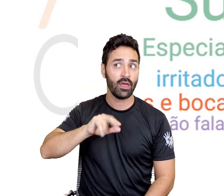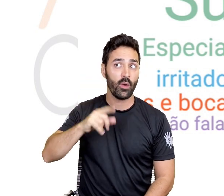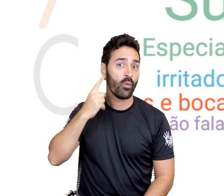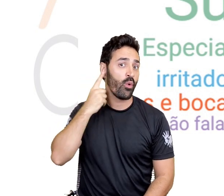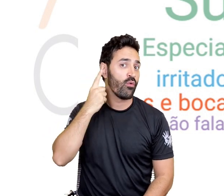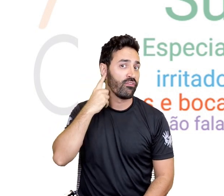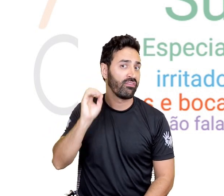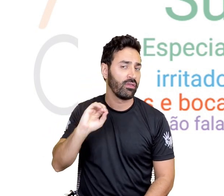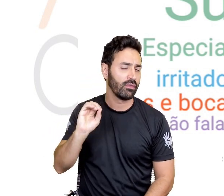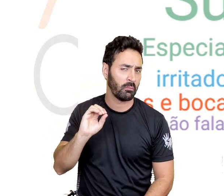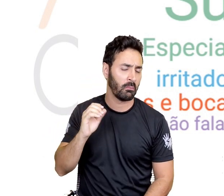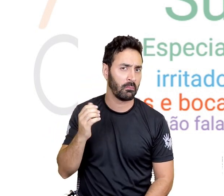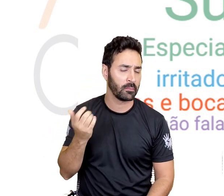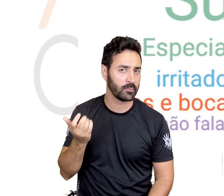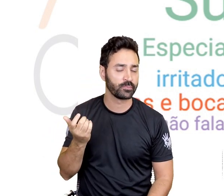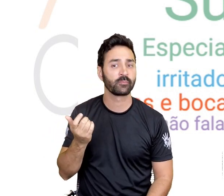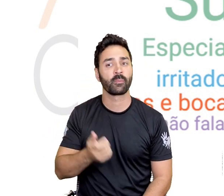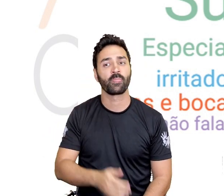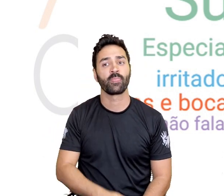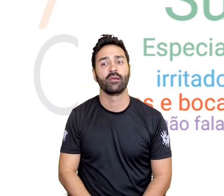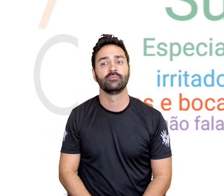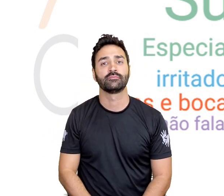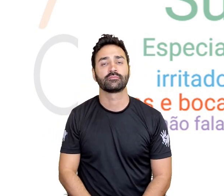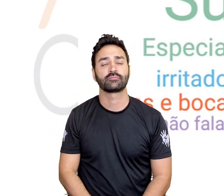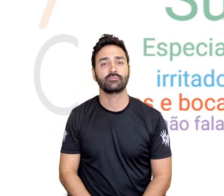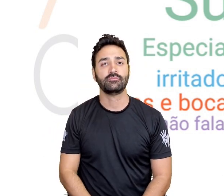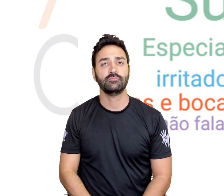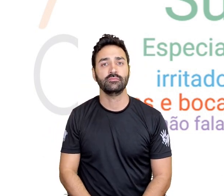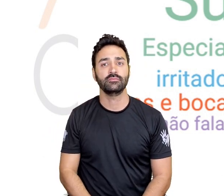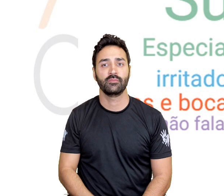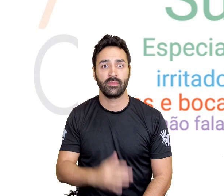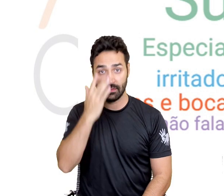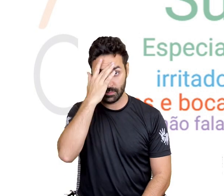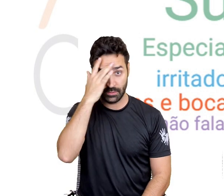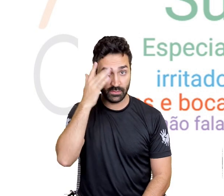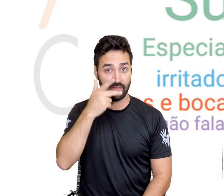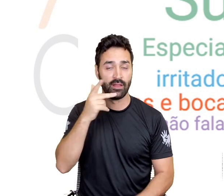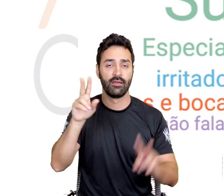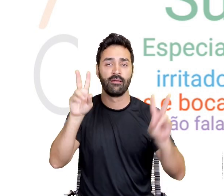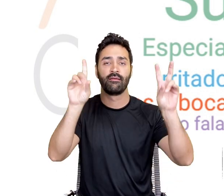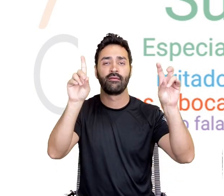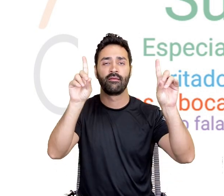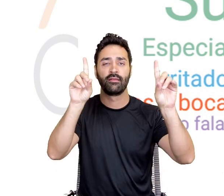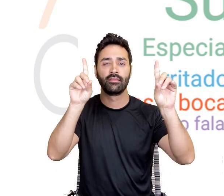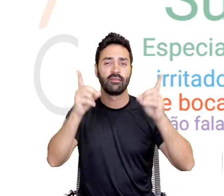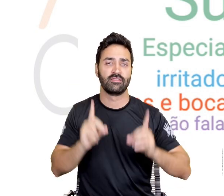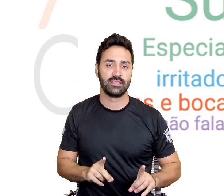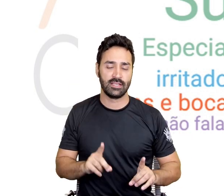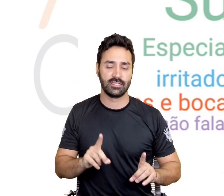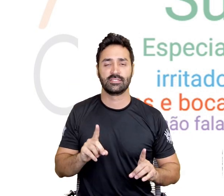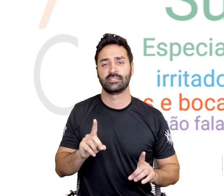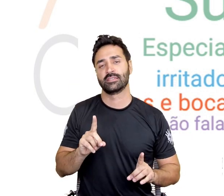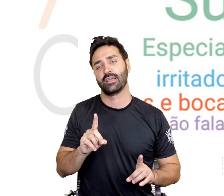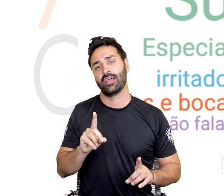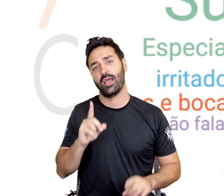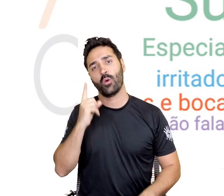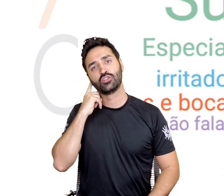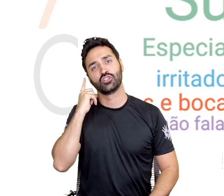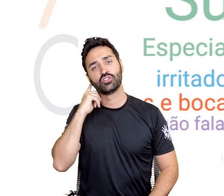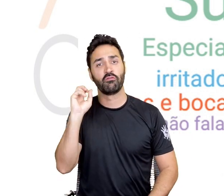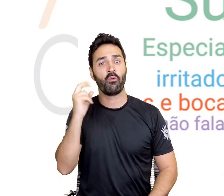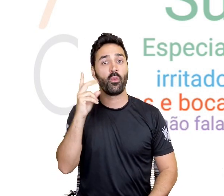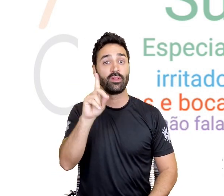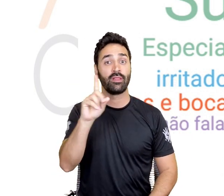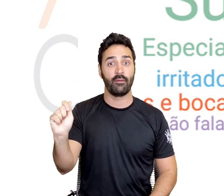que é chamado hoje, né, as pessoas falam no deficiente auditivo, ou DA. O